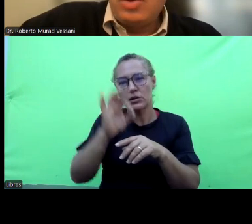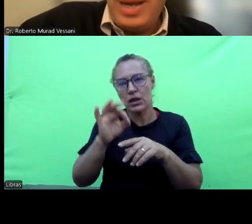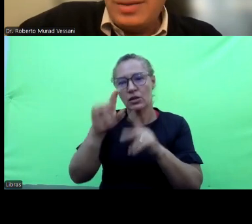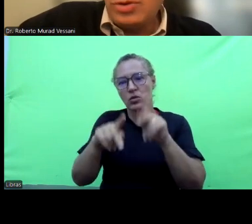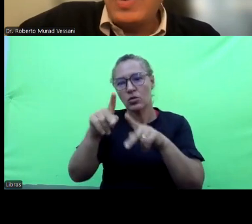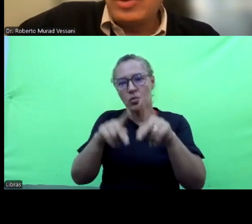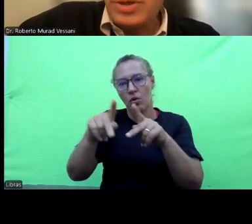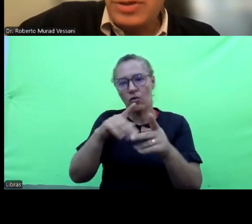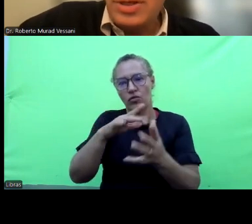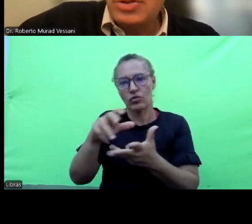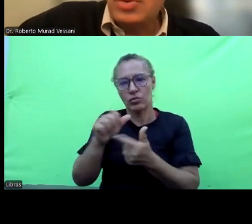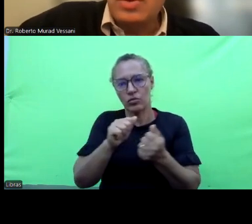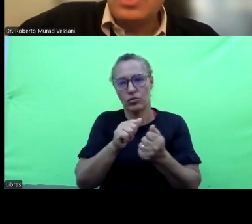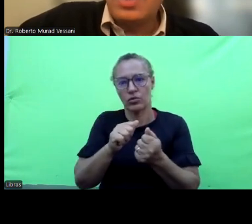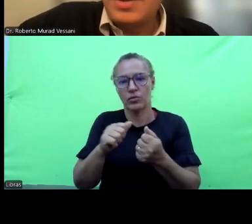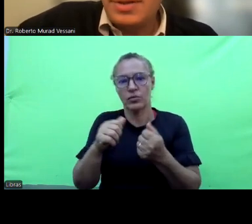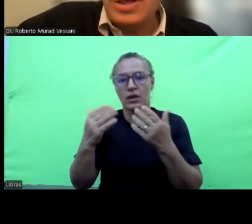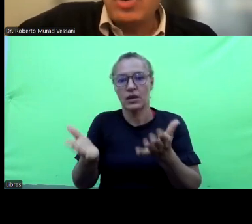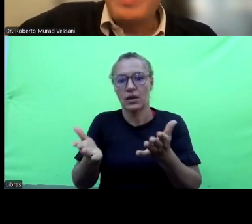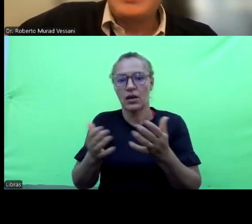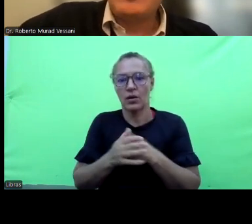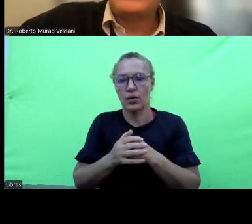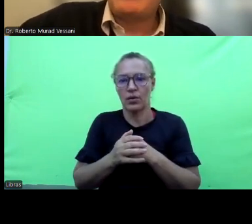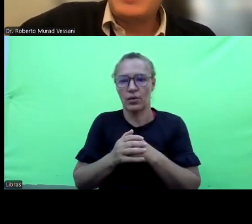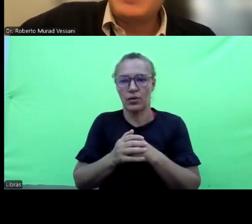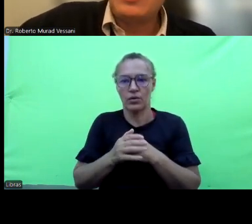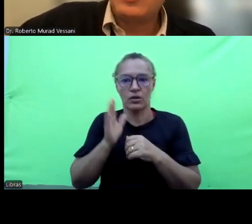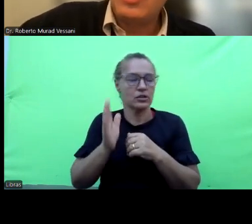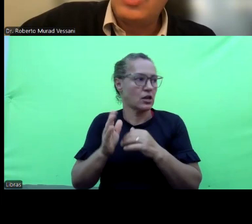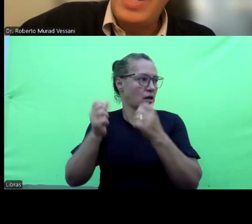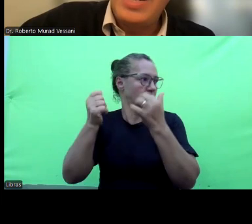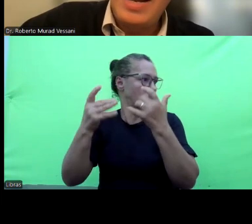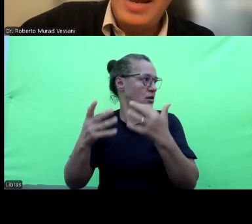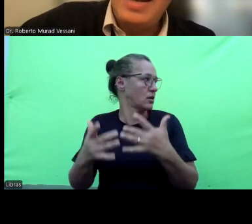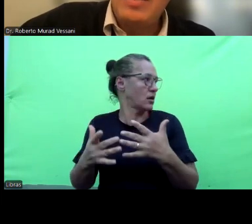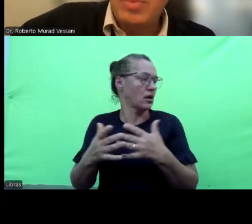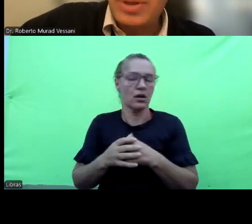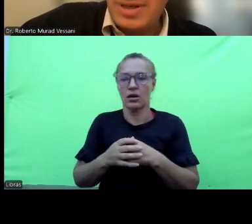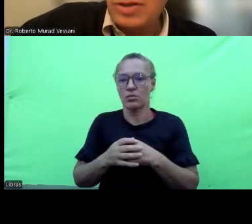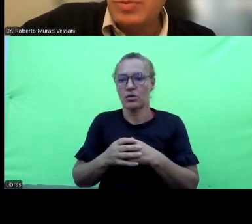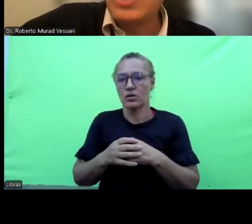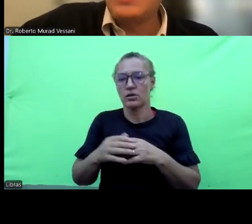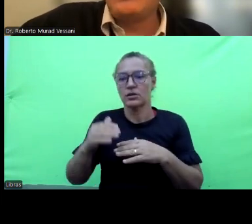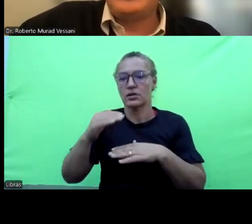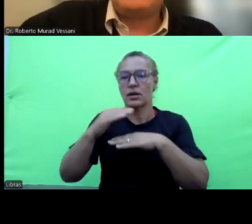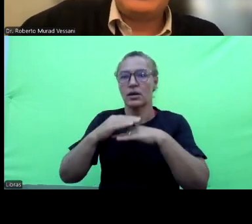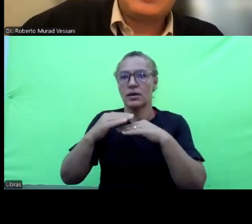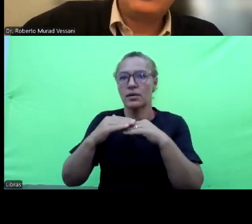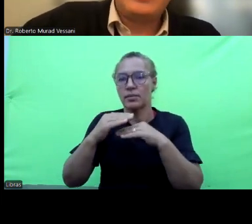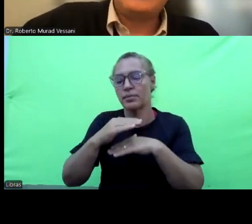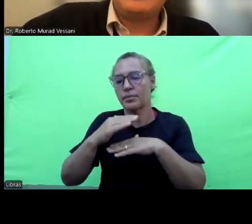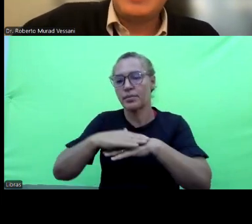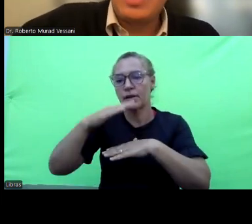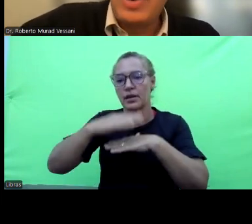Ah, Entre os fatores de risco, nós já comentamos que a pressão do olho ela é importante para o desenvolvimento